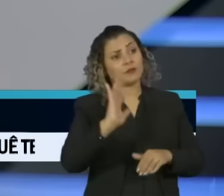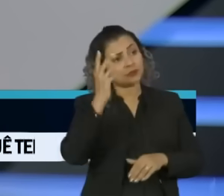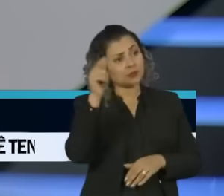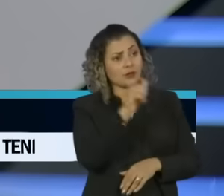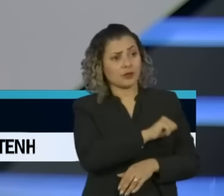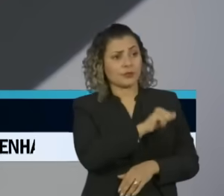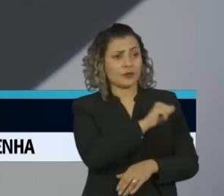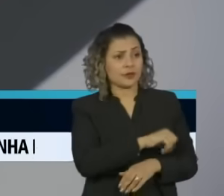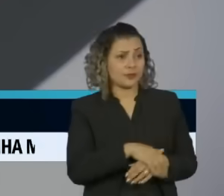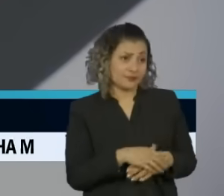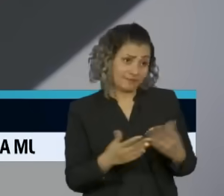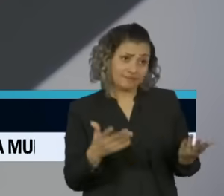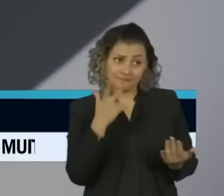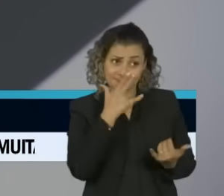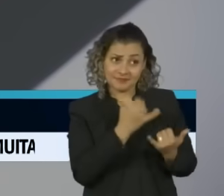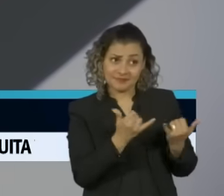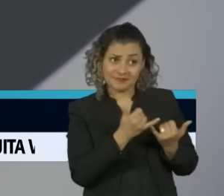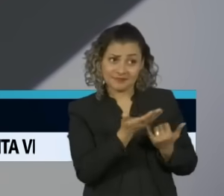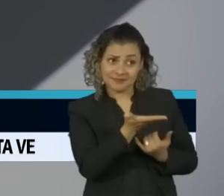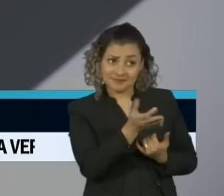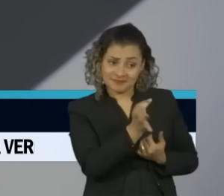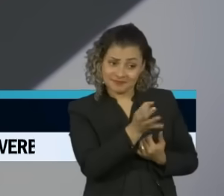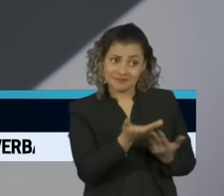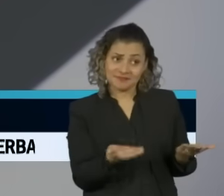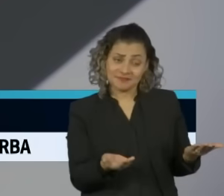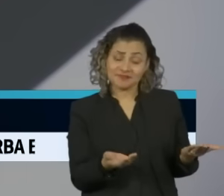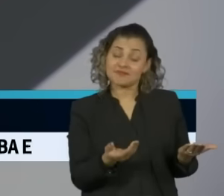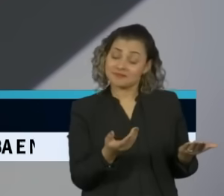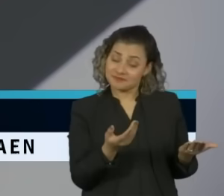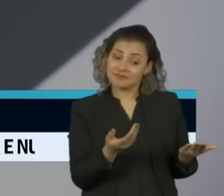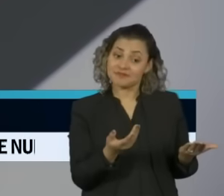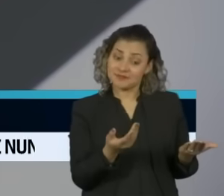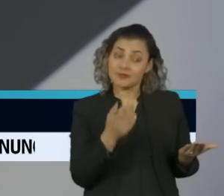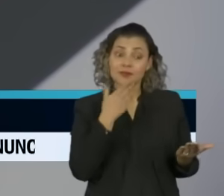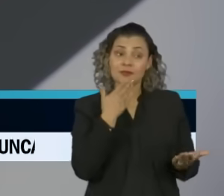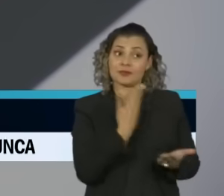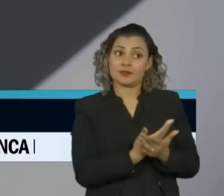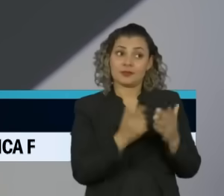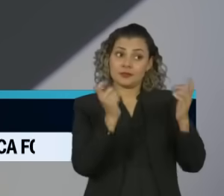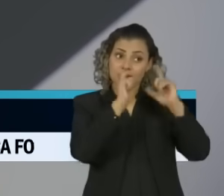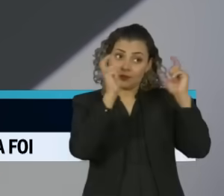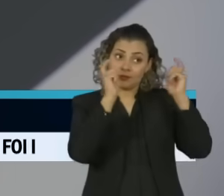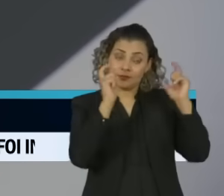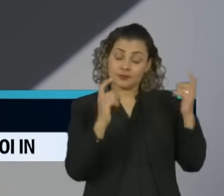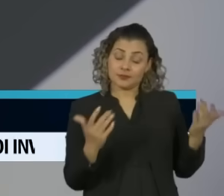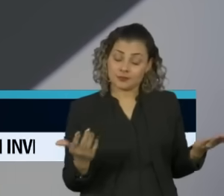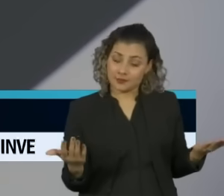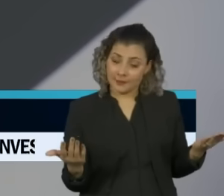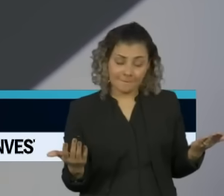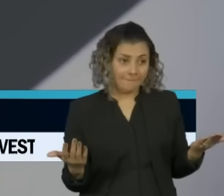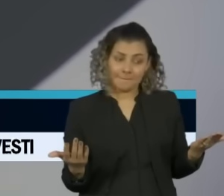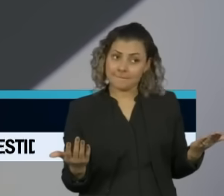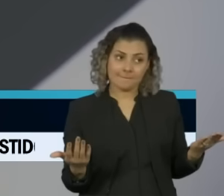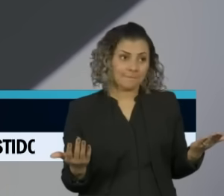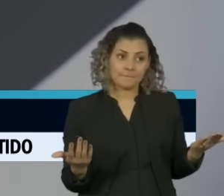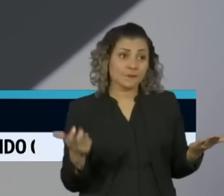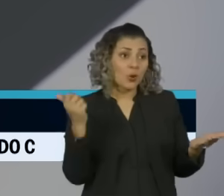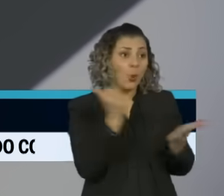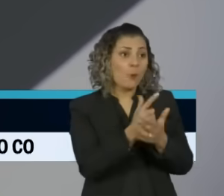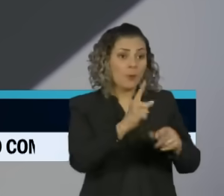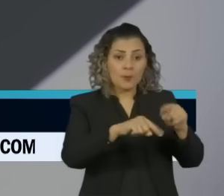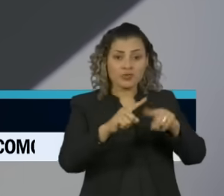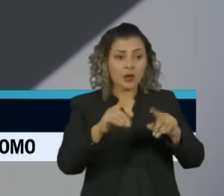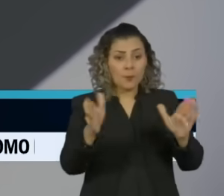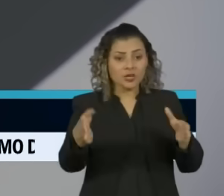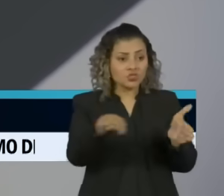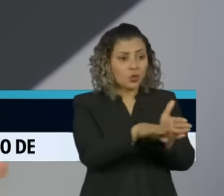Rio de Janeiro, que me parece que tudo se configura como uma doença, uma coisa escabrosa. Você não, comprou coisas que nunca chegaram.